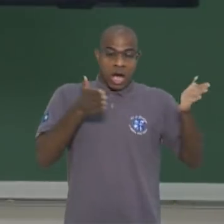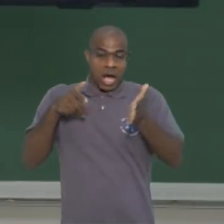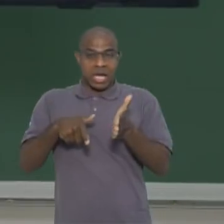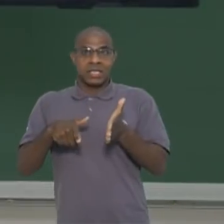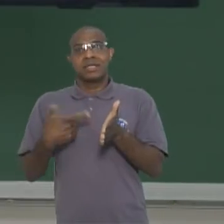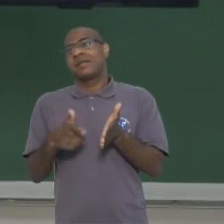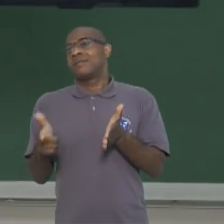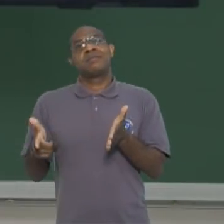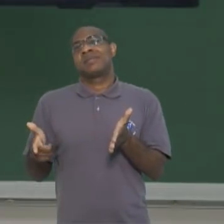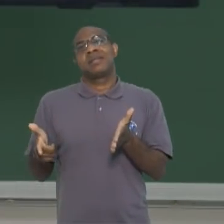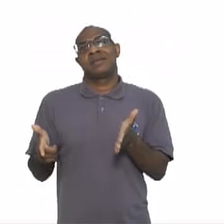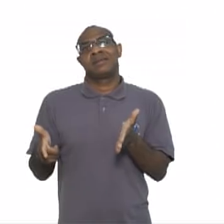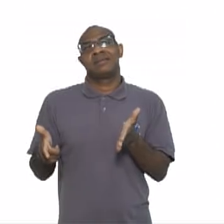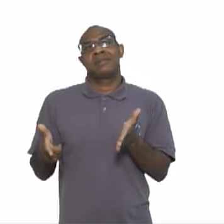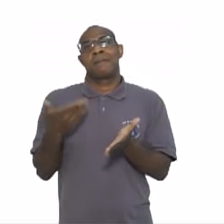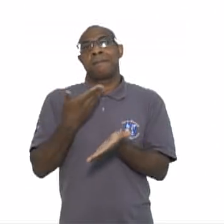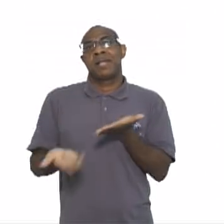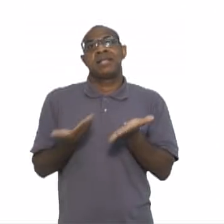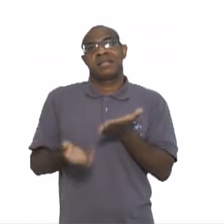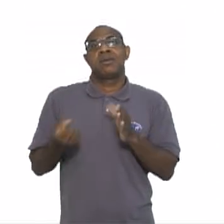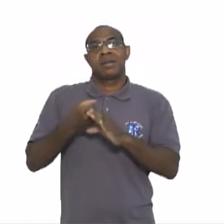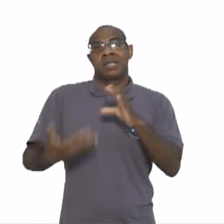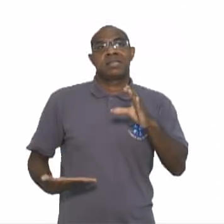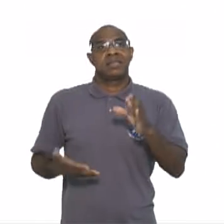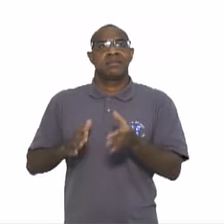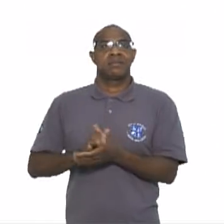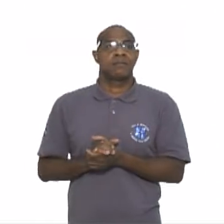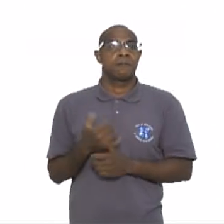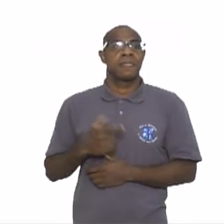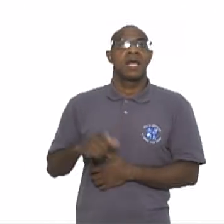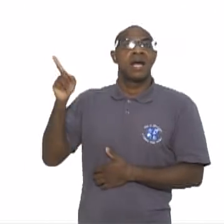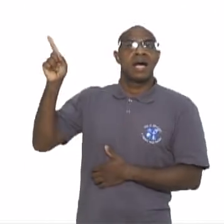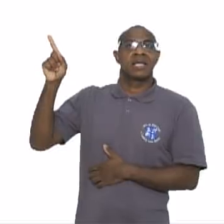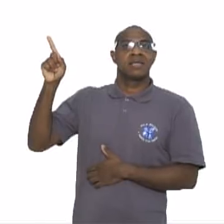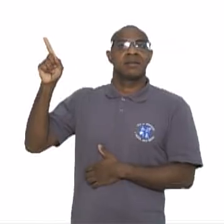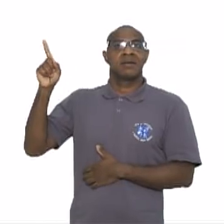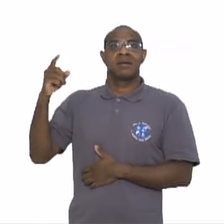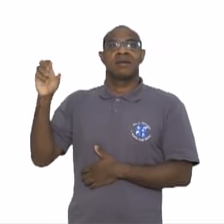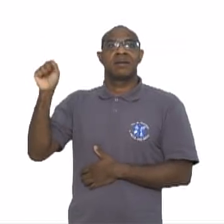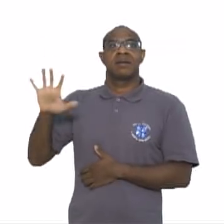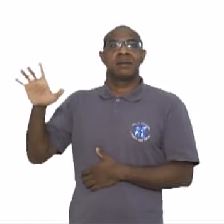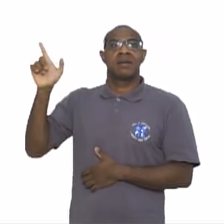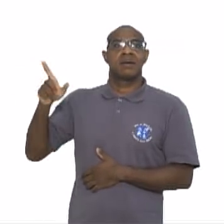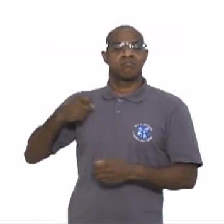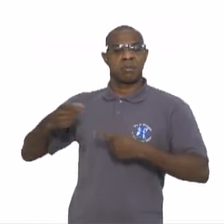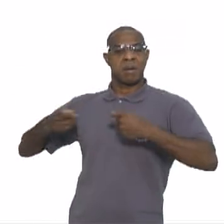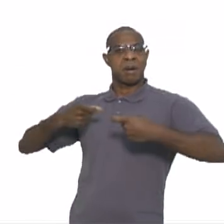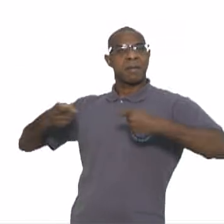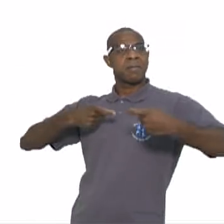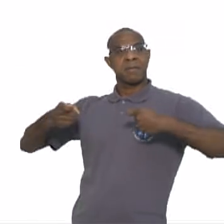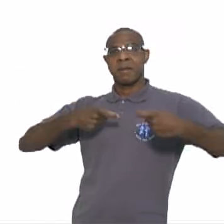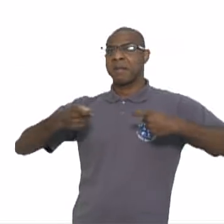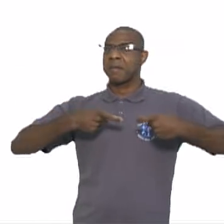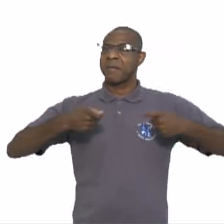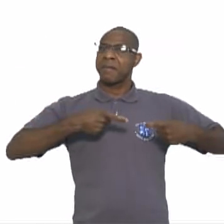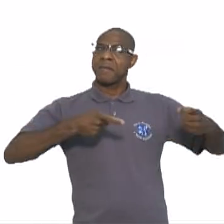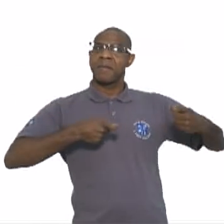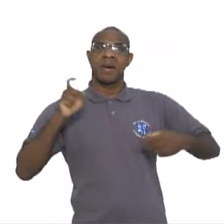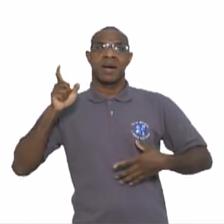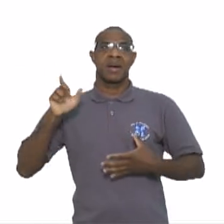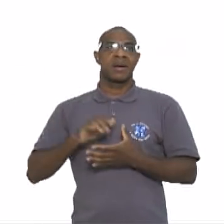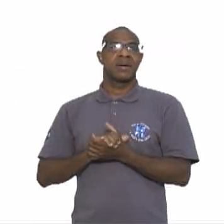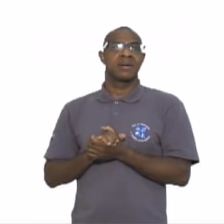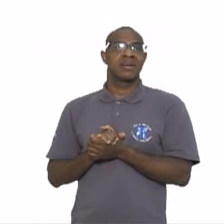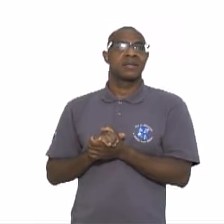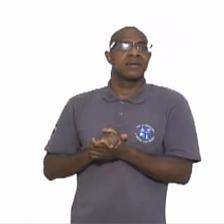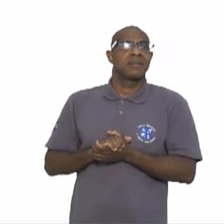mostra Carlos Martel vencendo a Batalha de Poitiers, né, em 732, tá? É de Charles